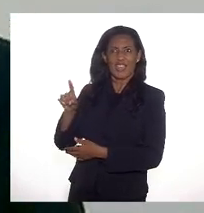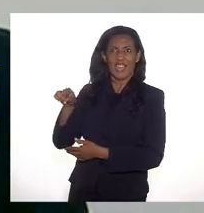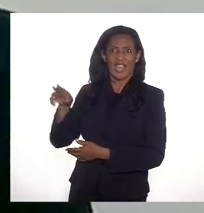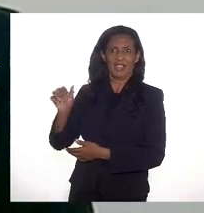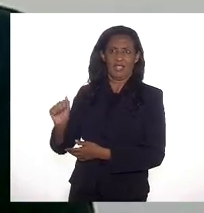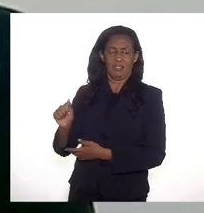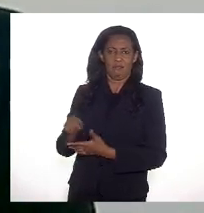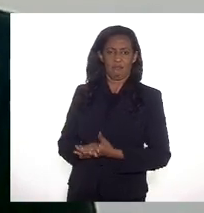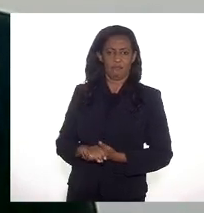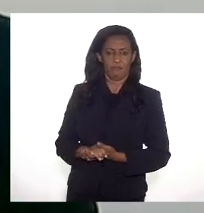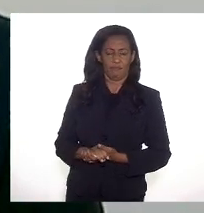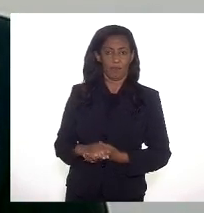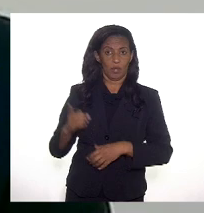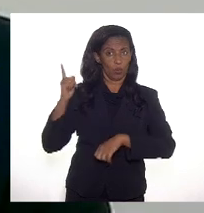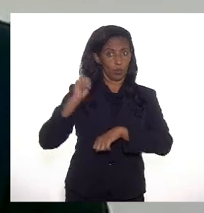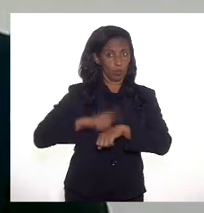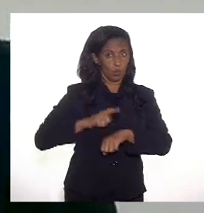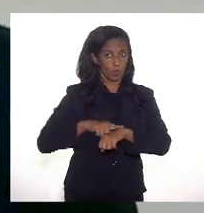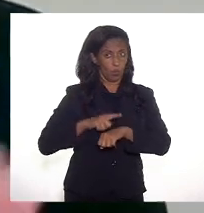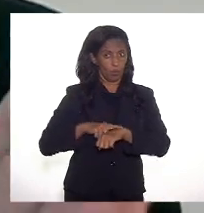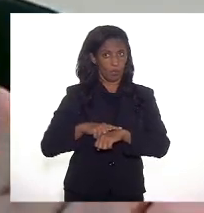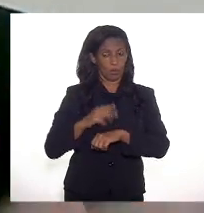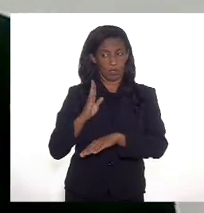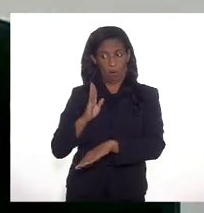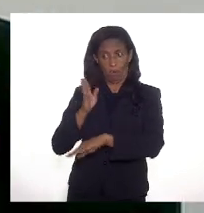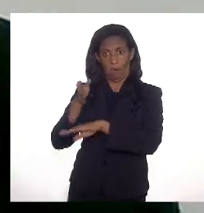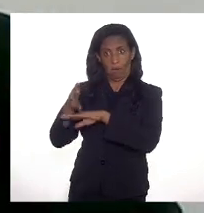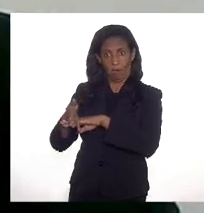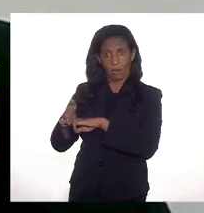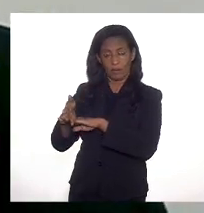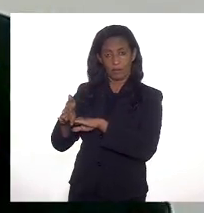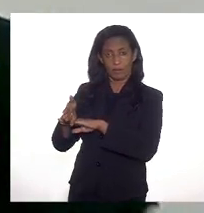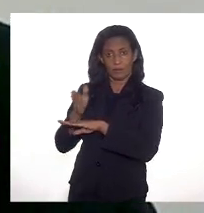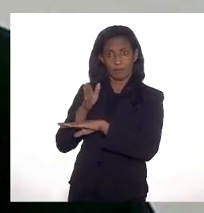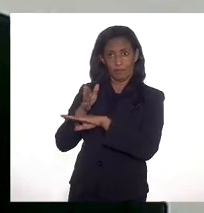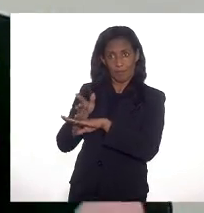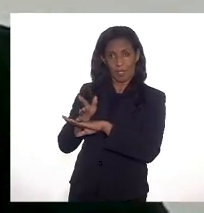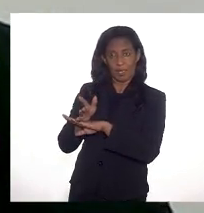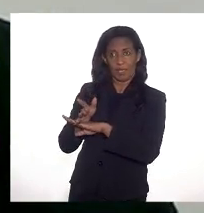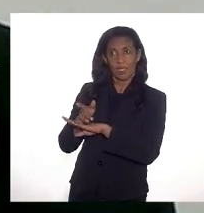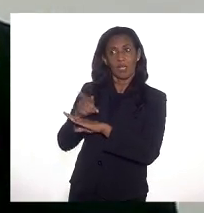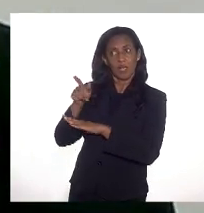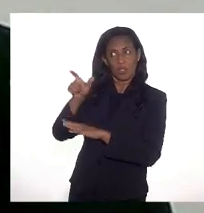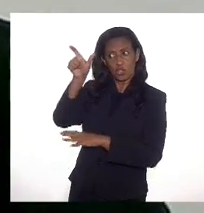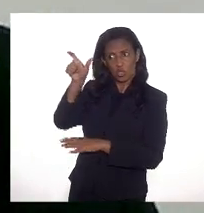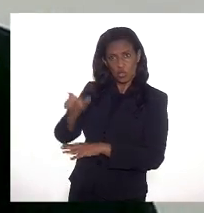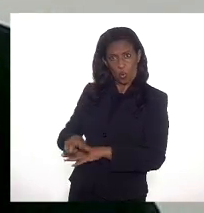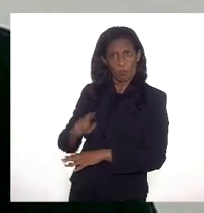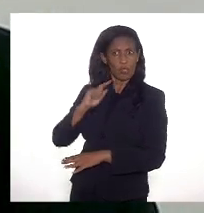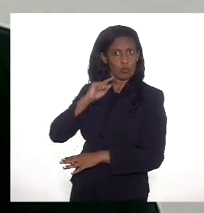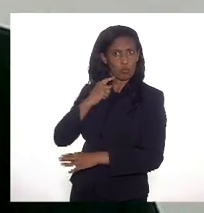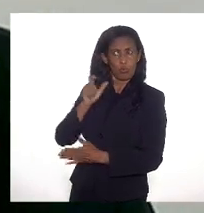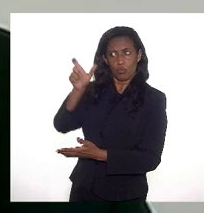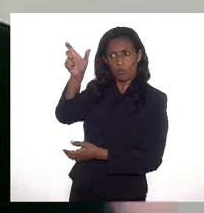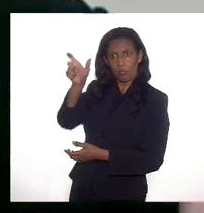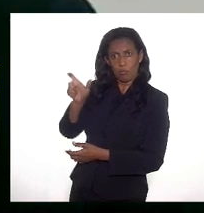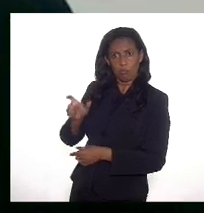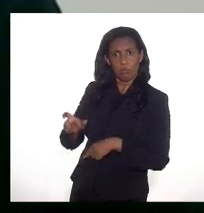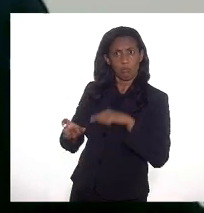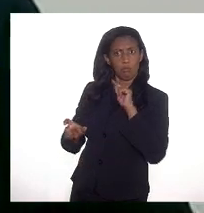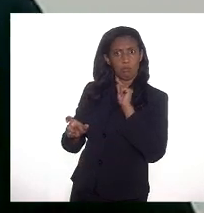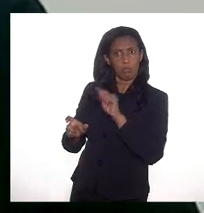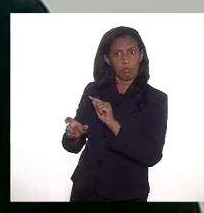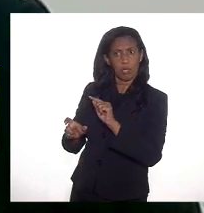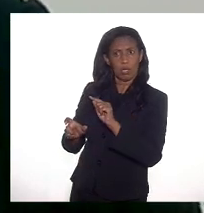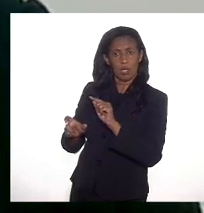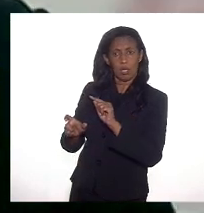obviamente, no momento em que a gente acessa estes que foram condenados, obviamente, os que não,